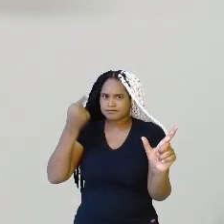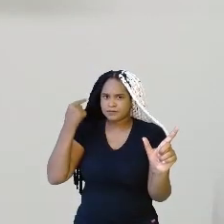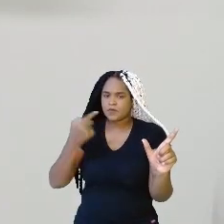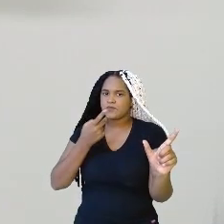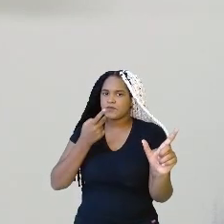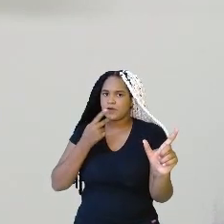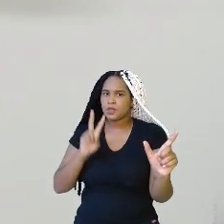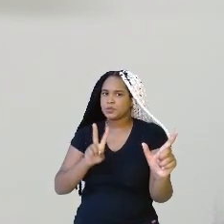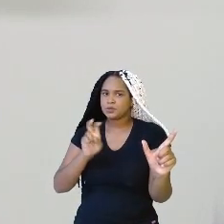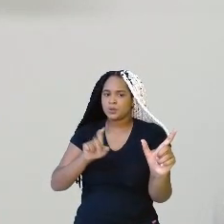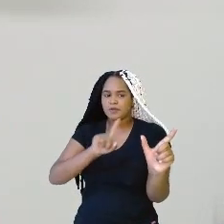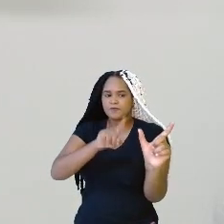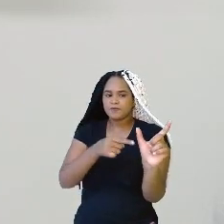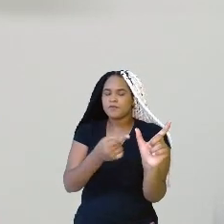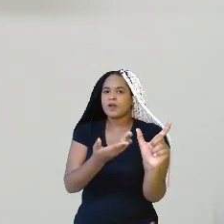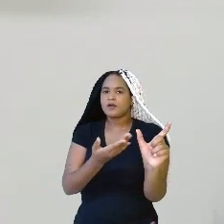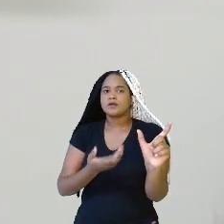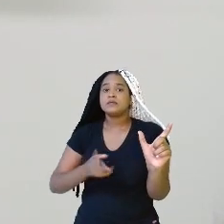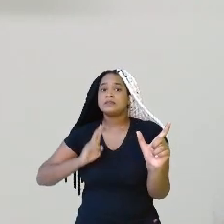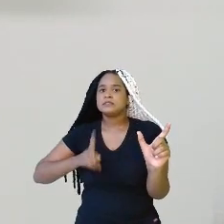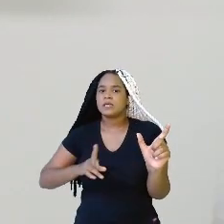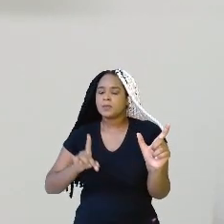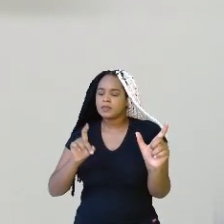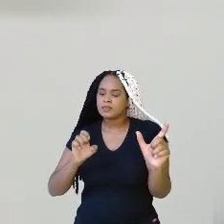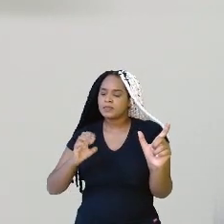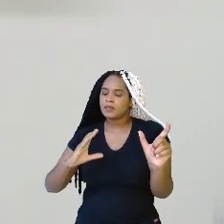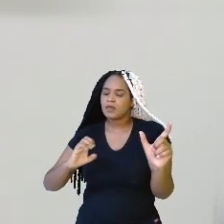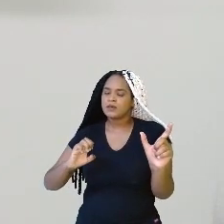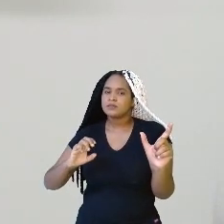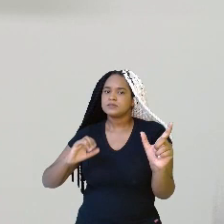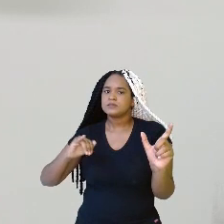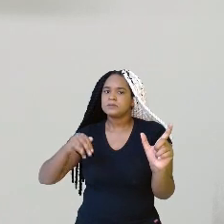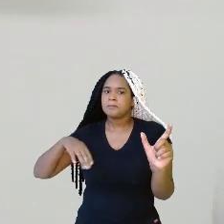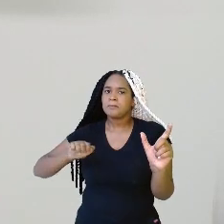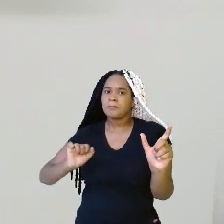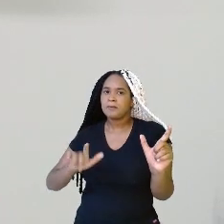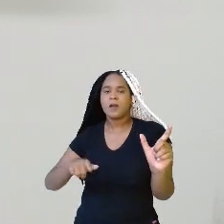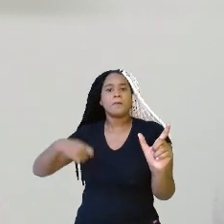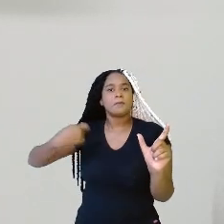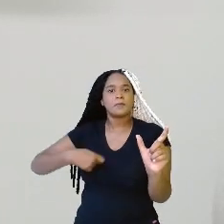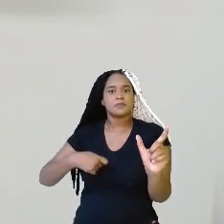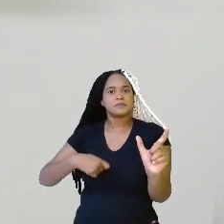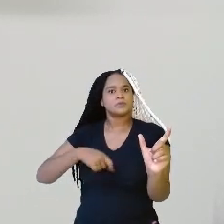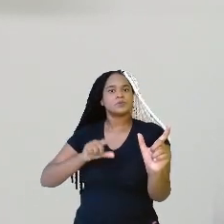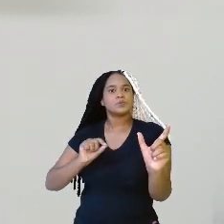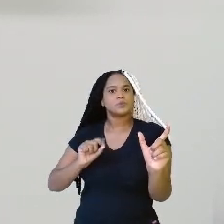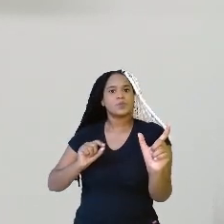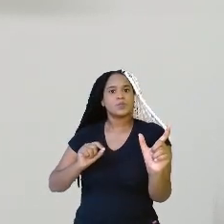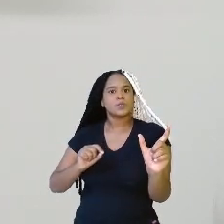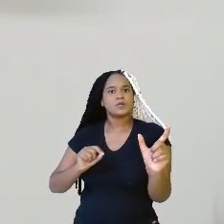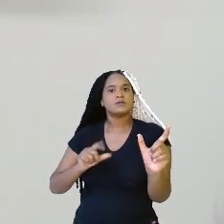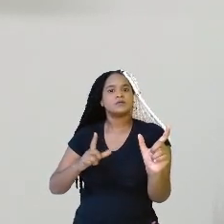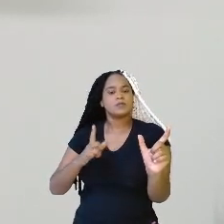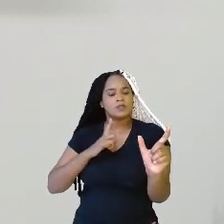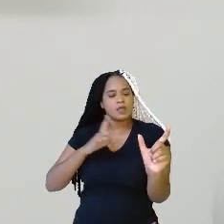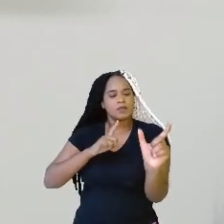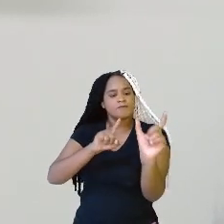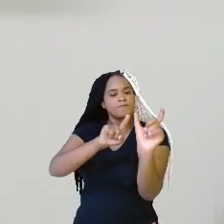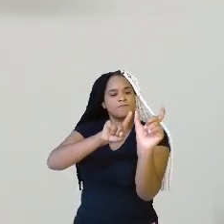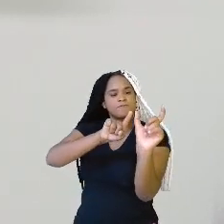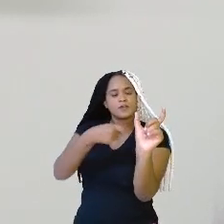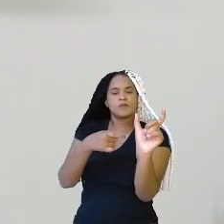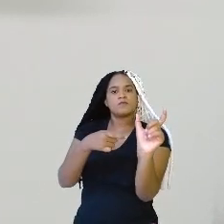aula? Quando eu falo em número decimal, eu estou dizendo que